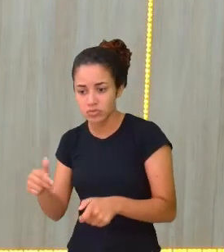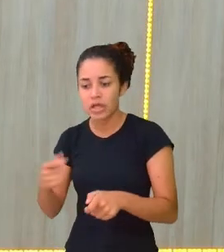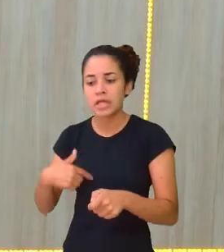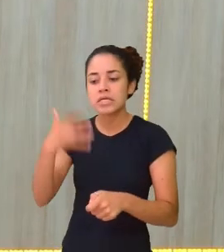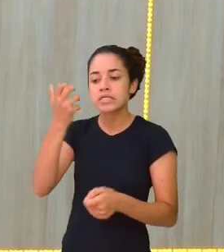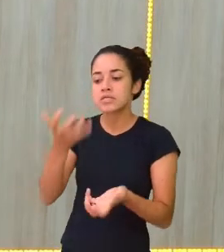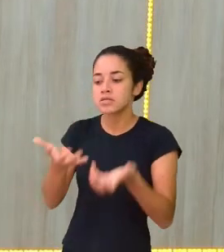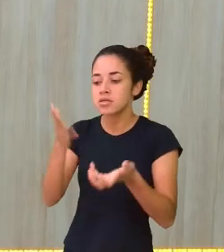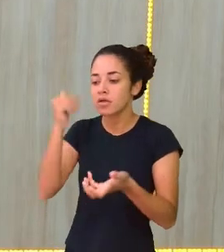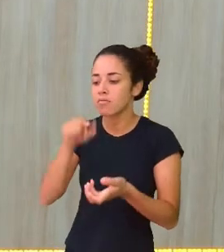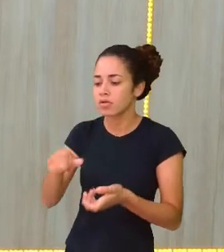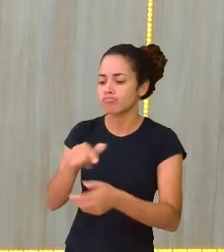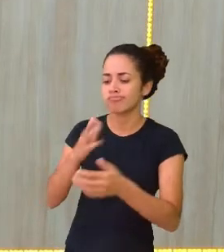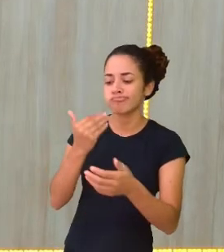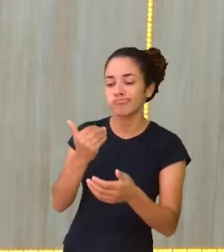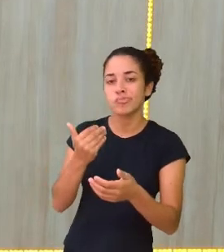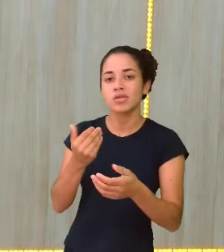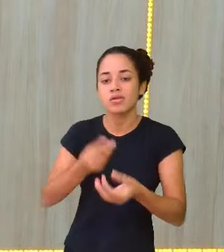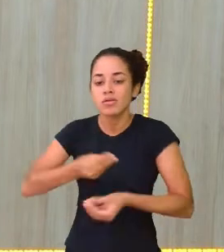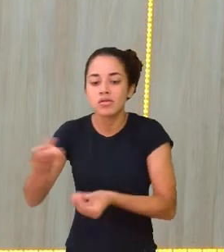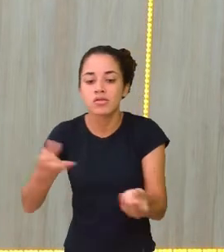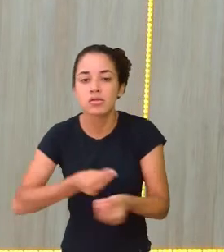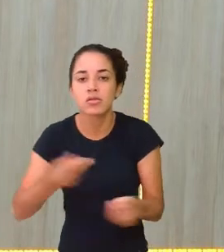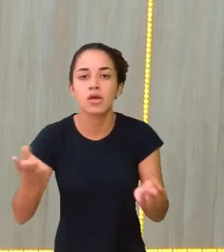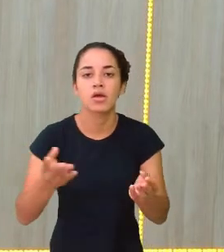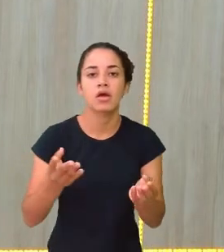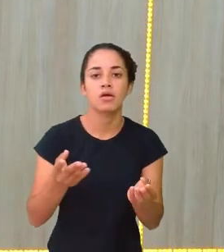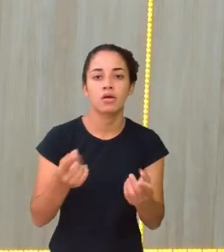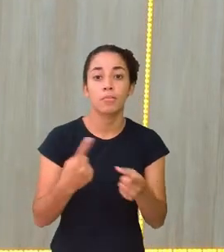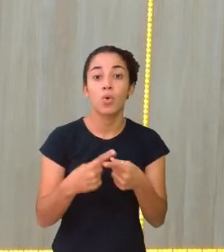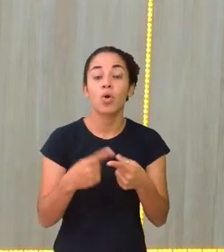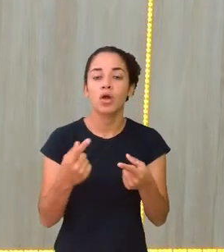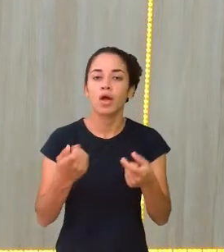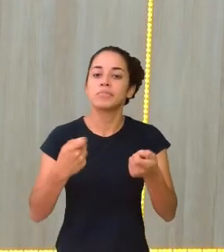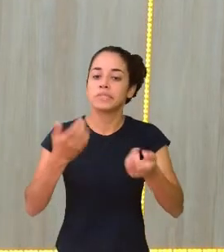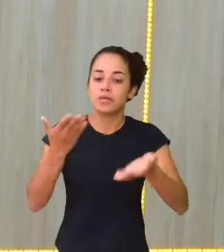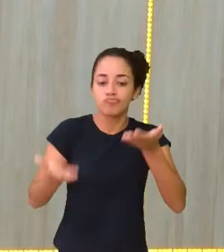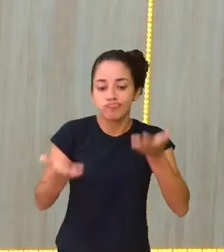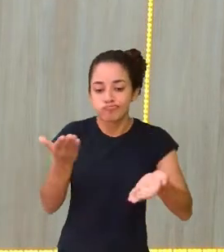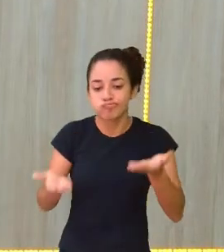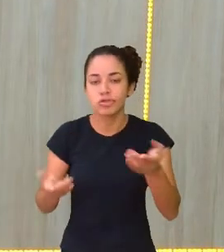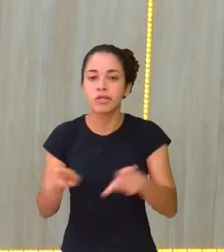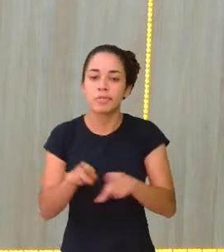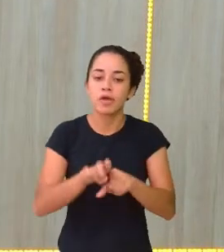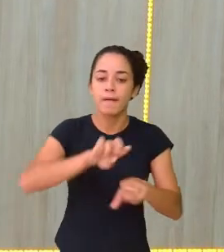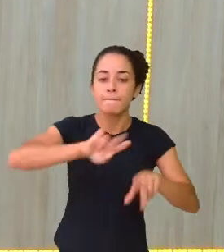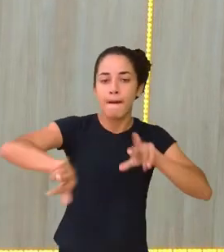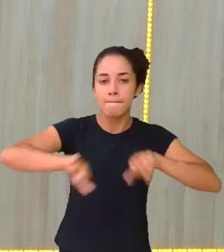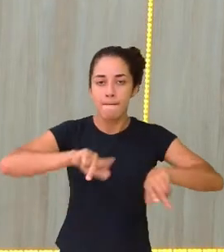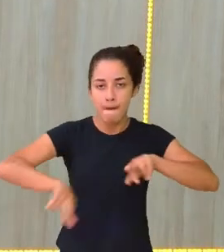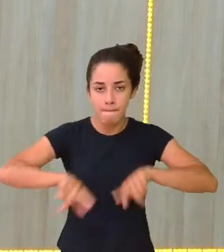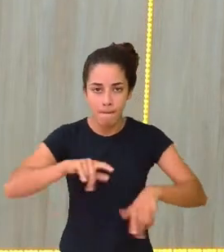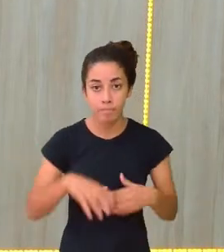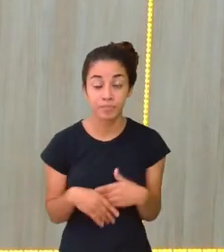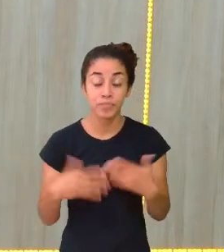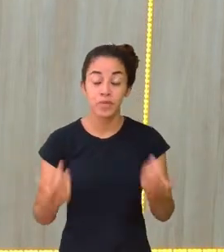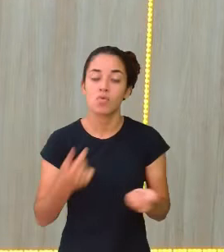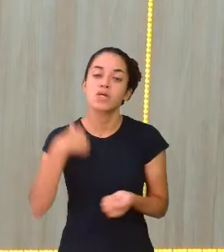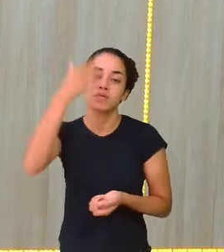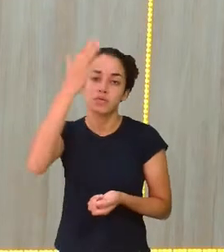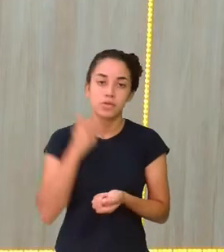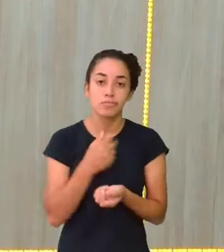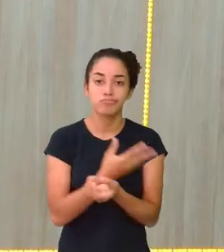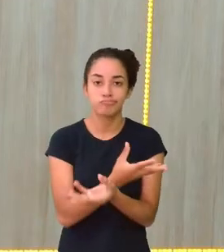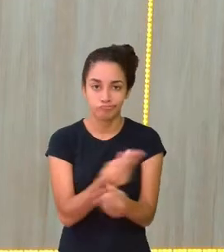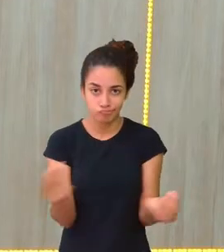cada dia e essa alimentação ela é balanceada e variada. Então, muitas vezes, eu sei que muitos de vocês